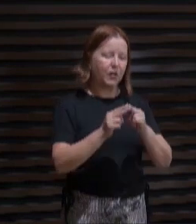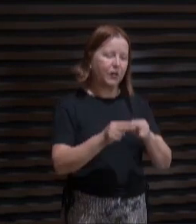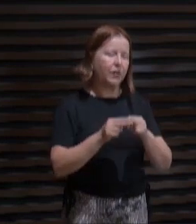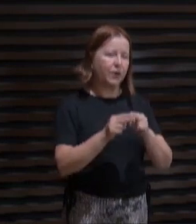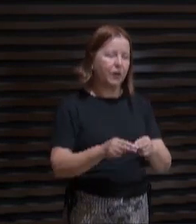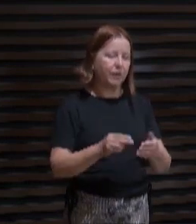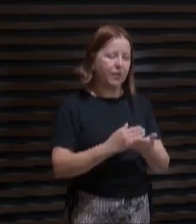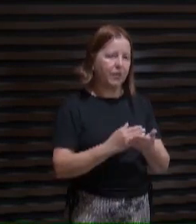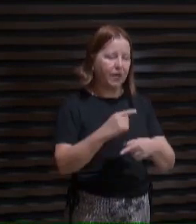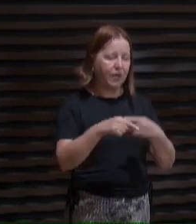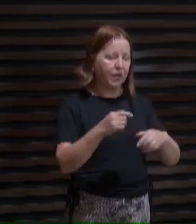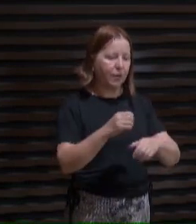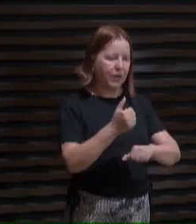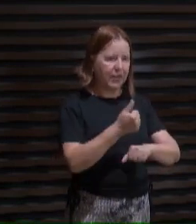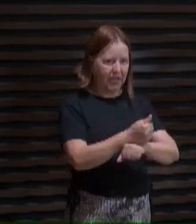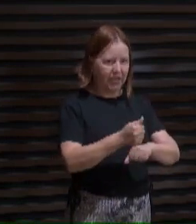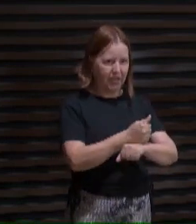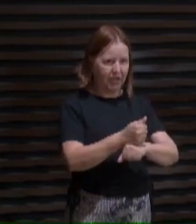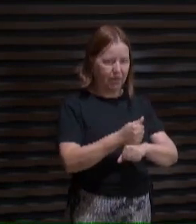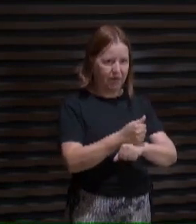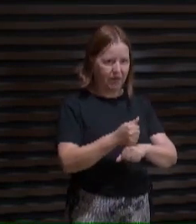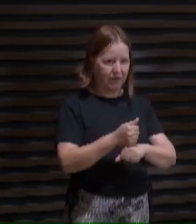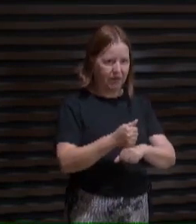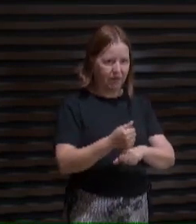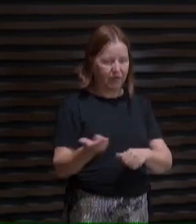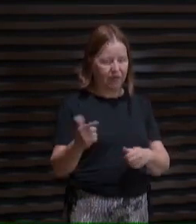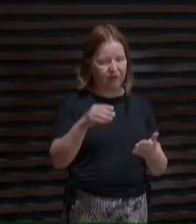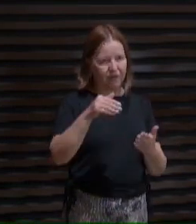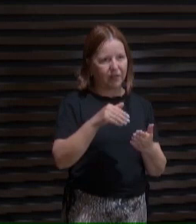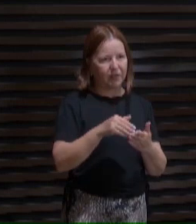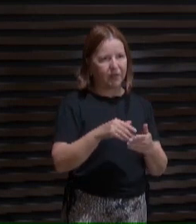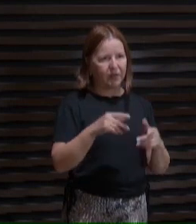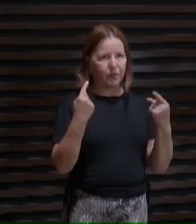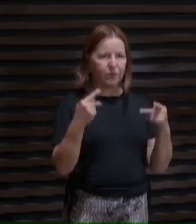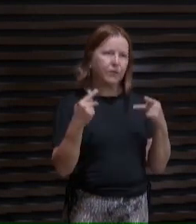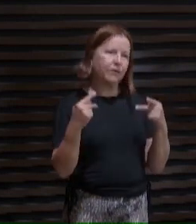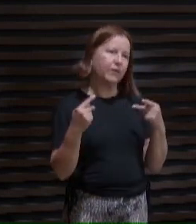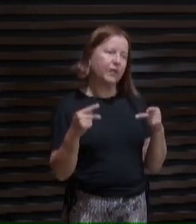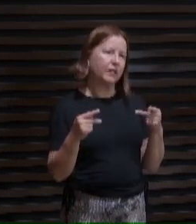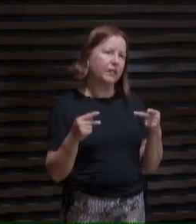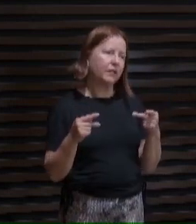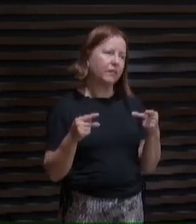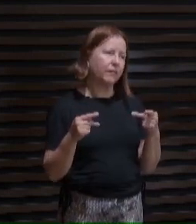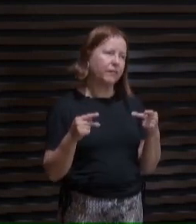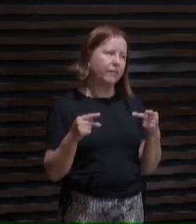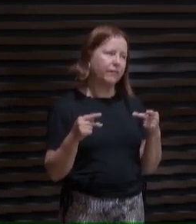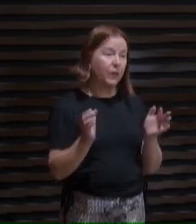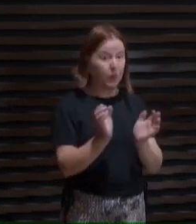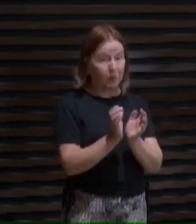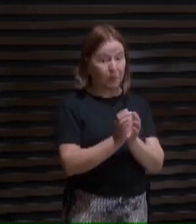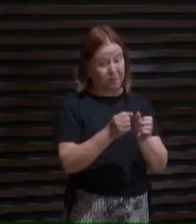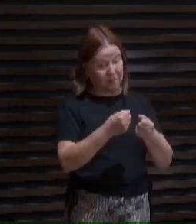com Abraão e desce, e vem até os profetas, e uma turma